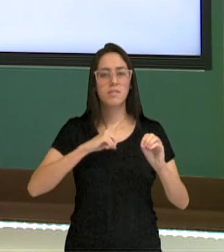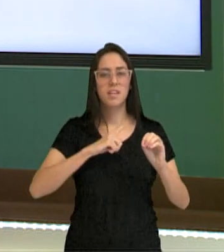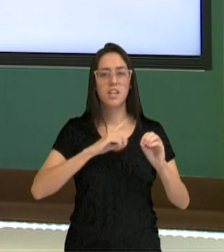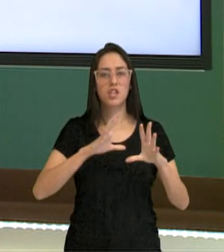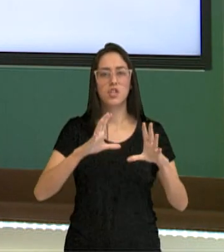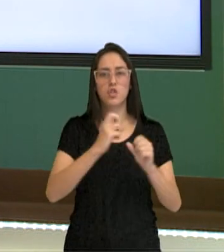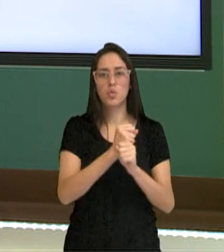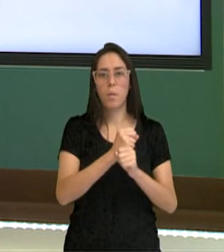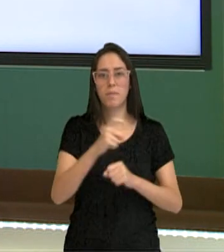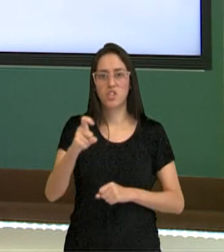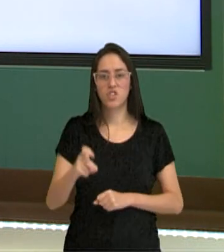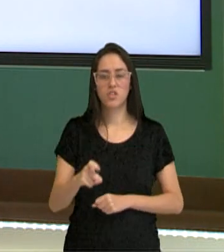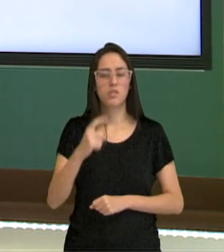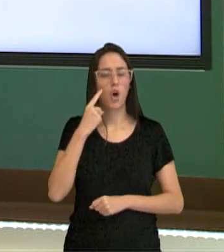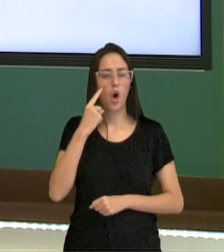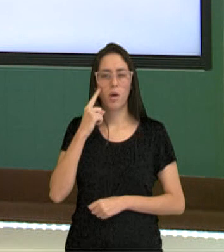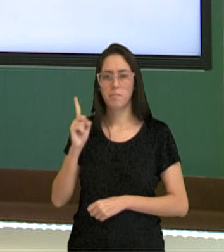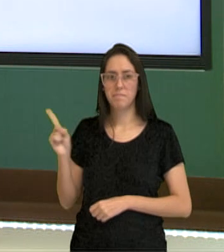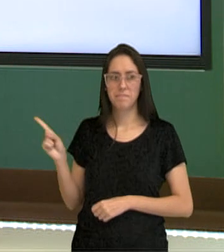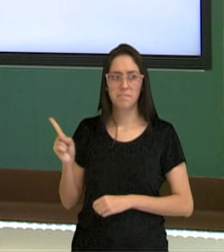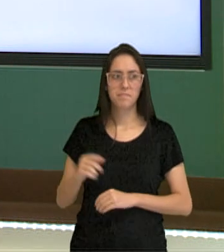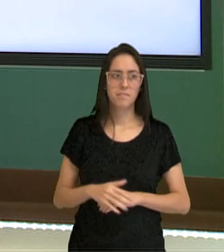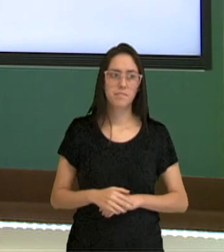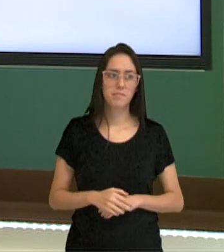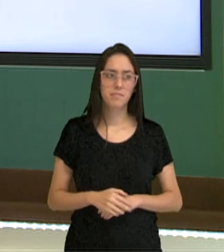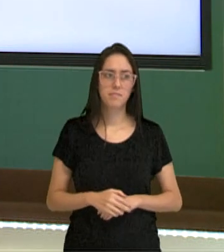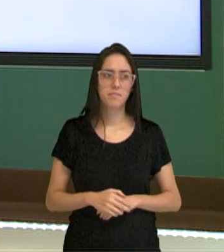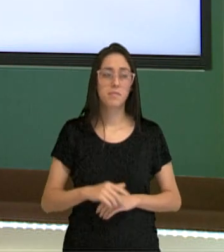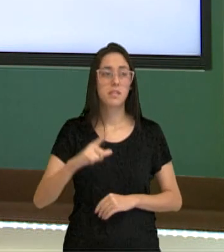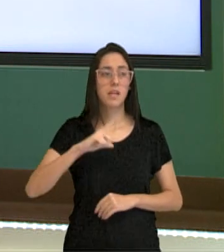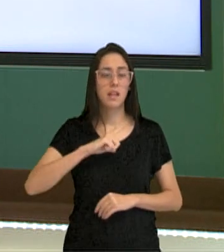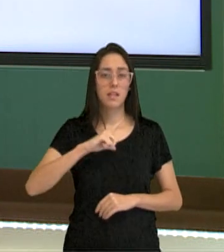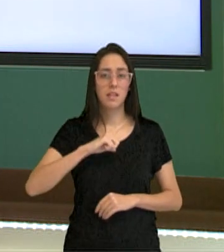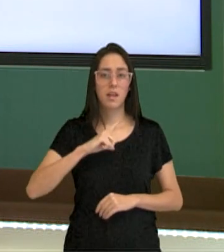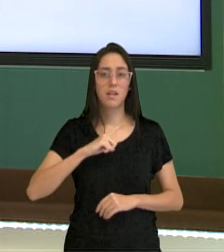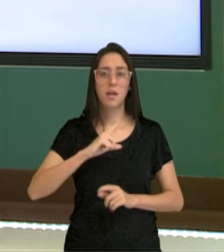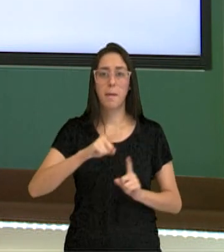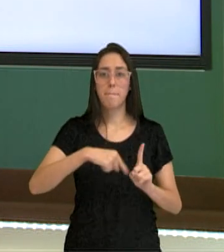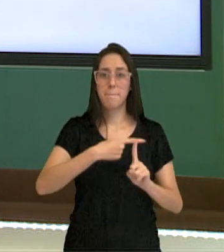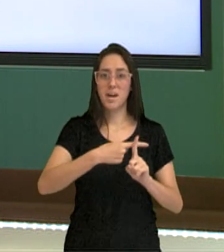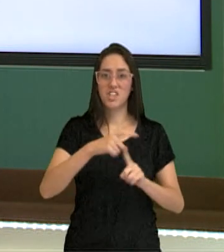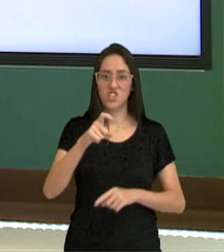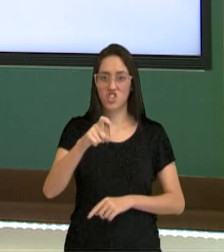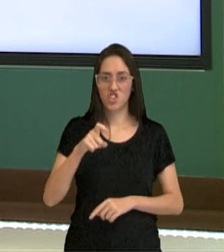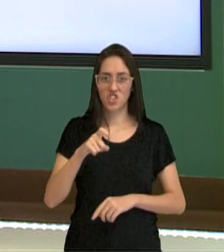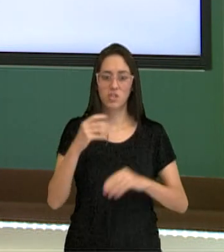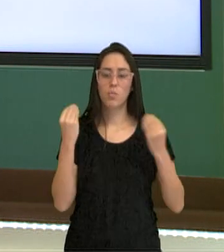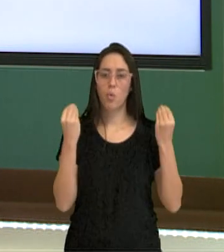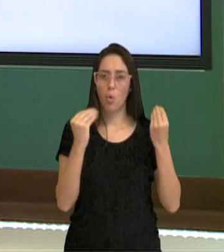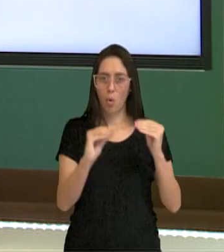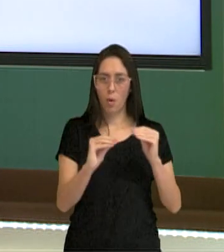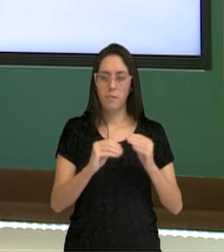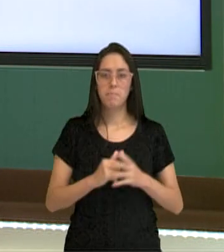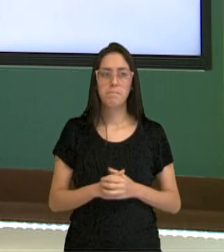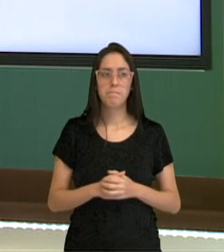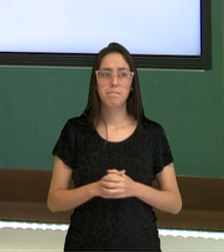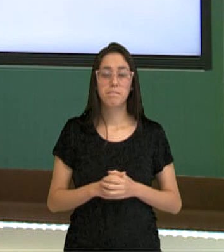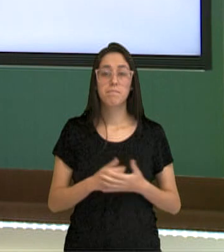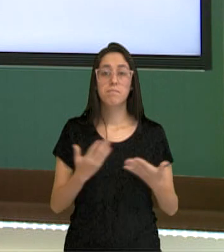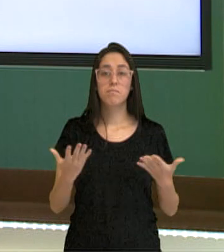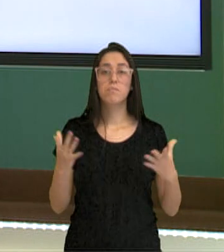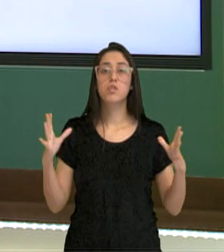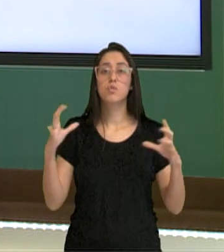copia. Olha aqui, aqui já pus inclusive a resposta, né? Era que era 2. Coloco mais x aqui, ok? Então,